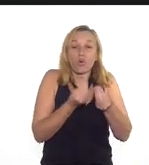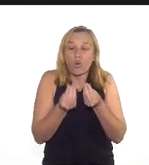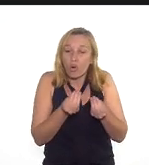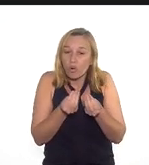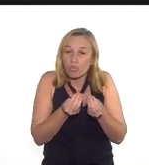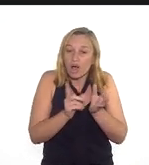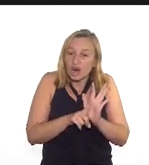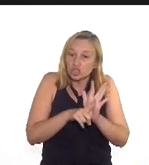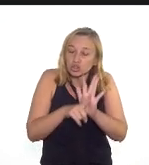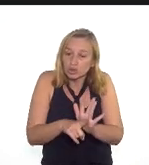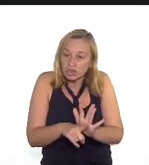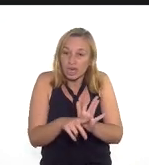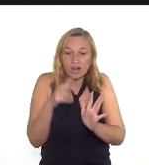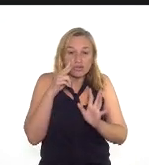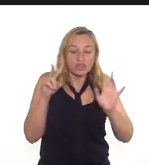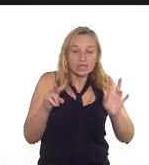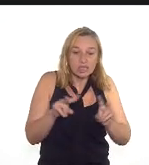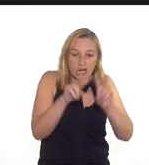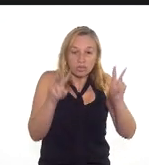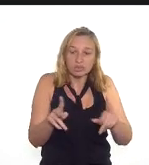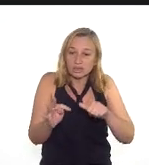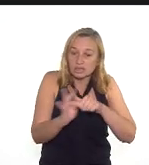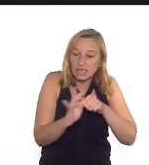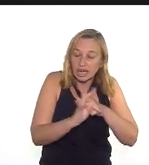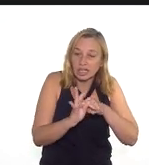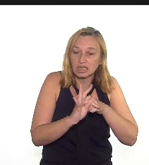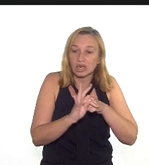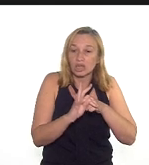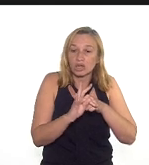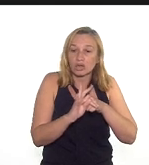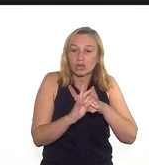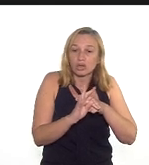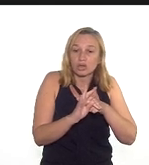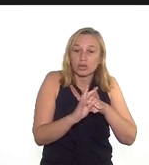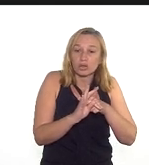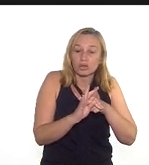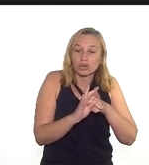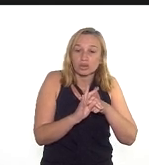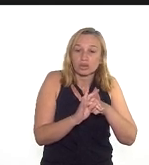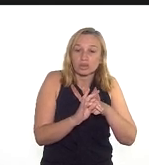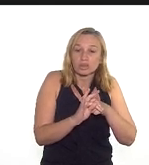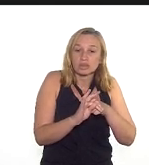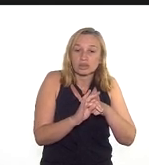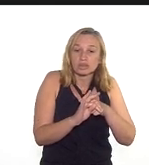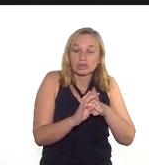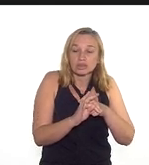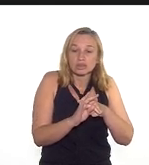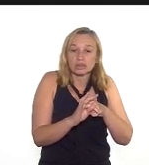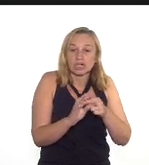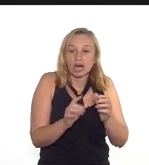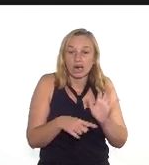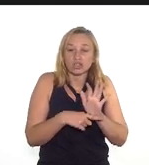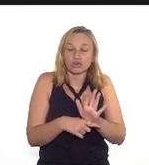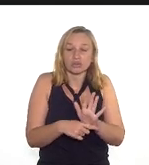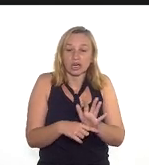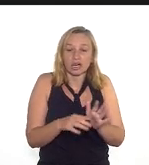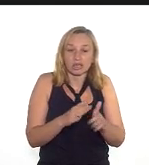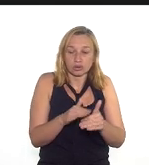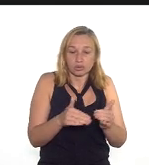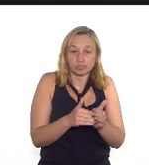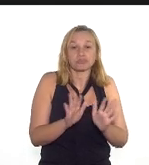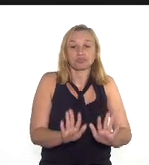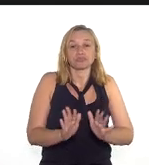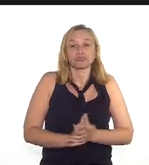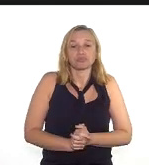né, do ponto de vista técnico, como pode ocorrer sem deixar amarras que impossibilitam a fiscalização.